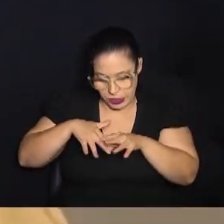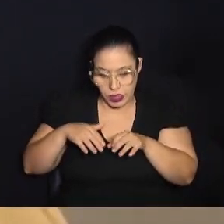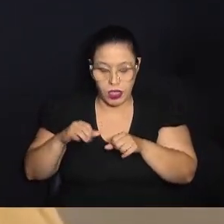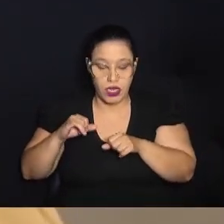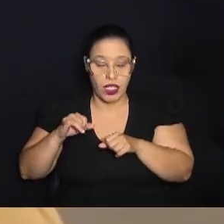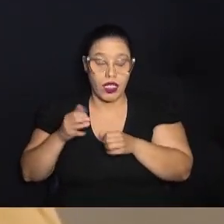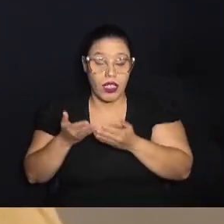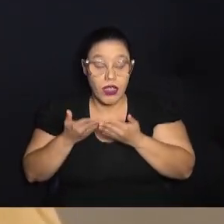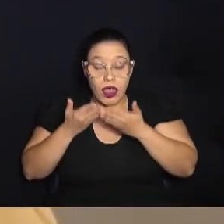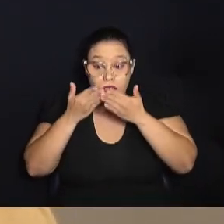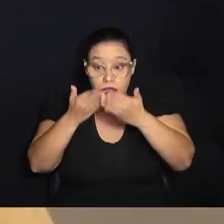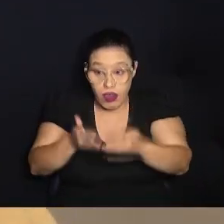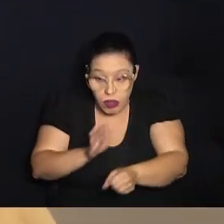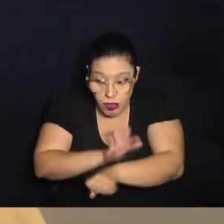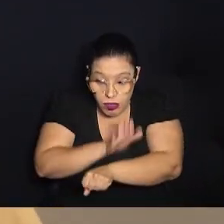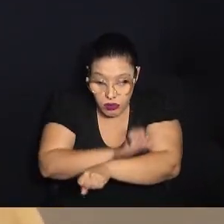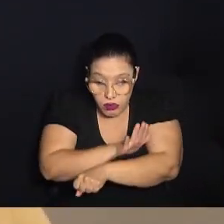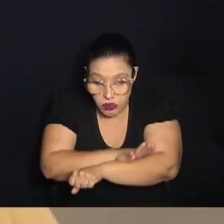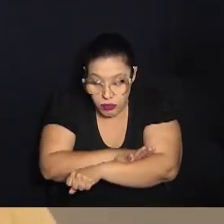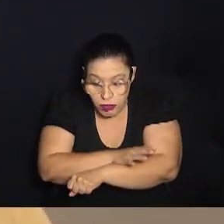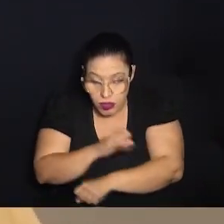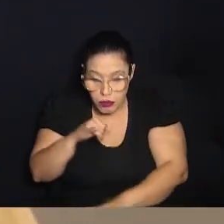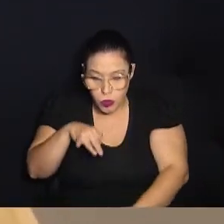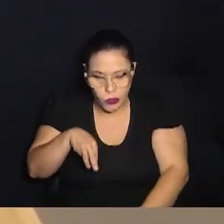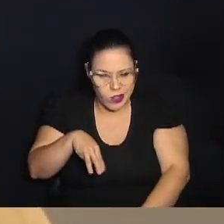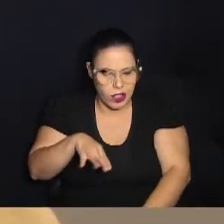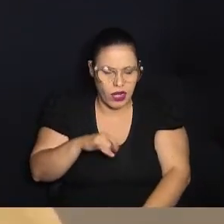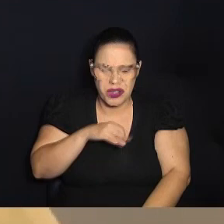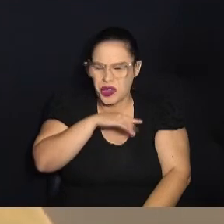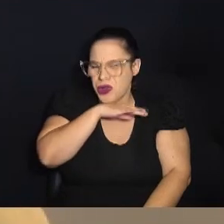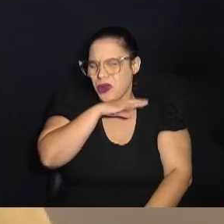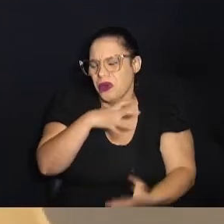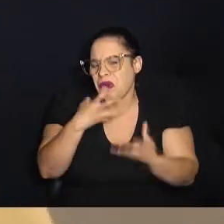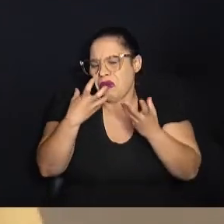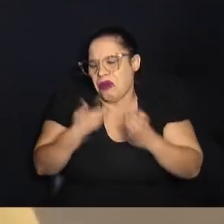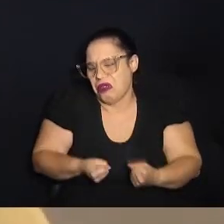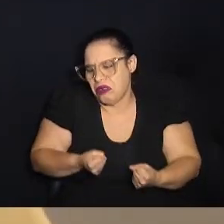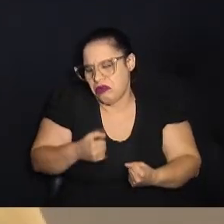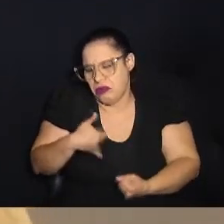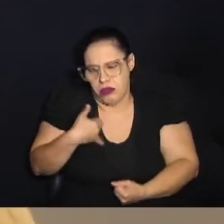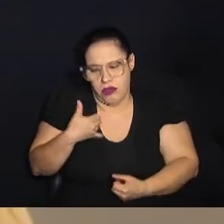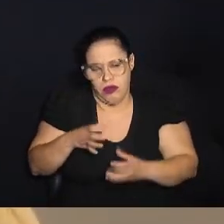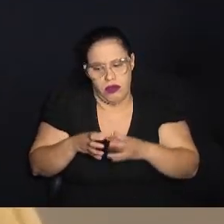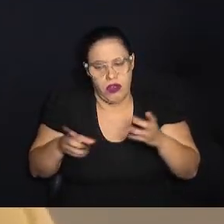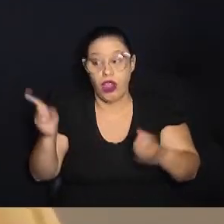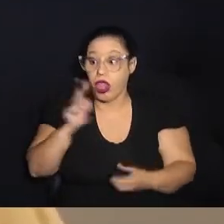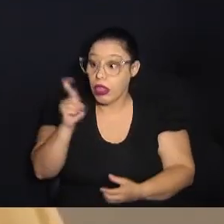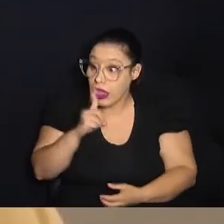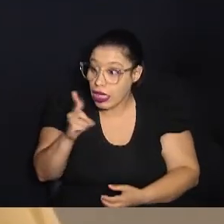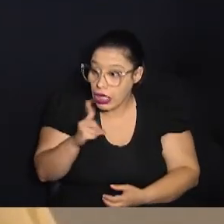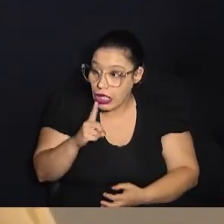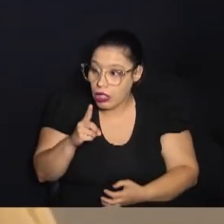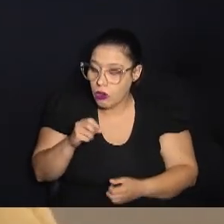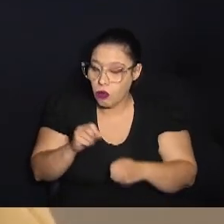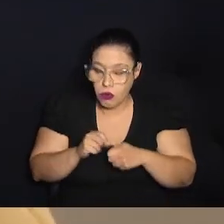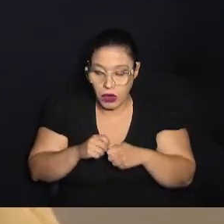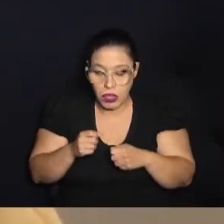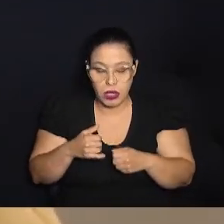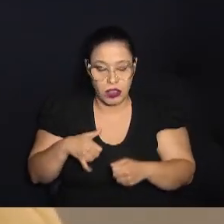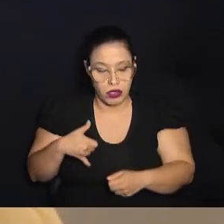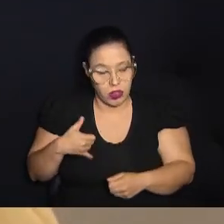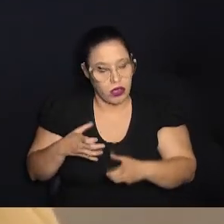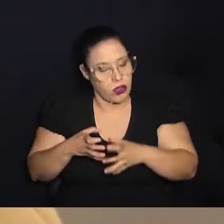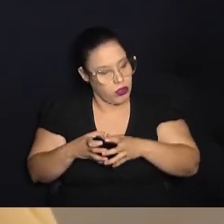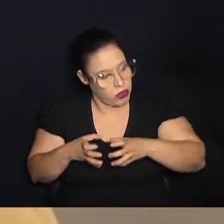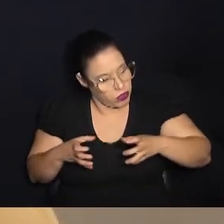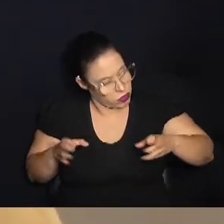para melhorar a imunidade dele. Ele não tem que ficar com uma imunidade ruim e aceitar apenas fazendo parte da idade. Não, não faz parte da idade. É possível que a